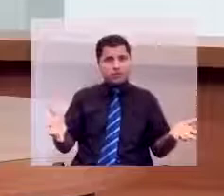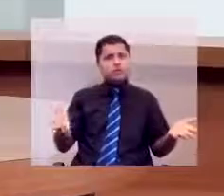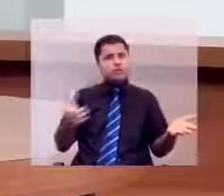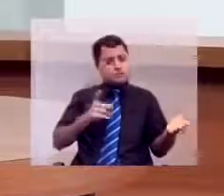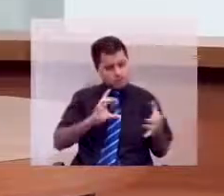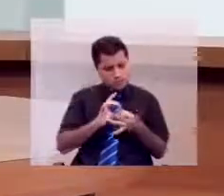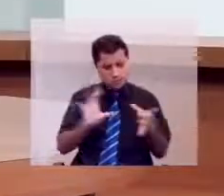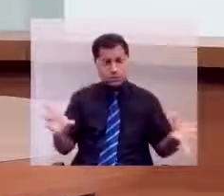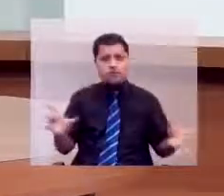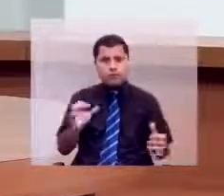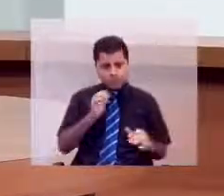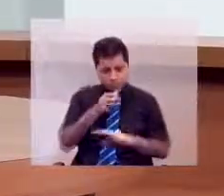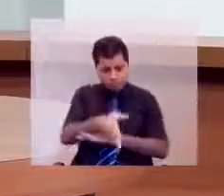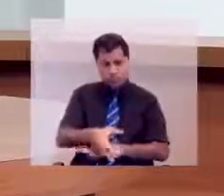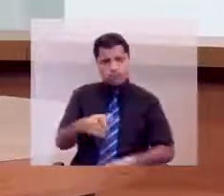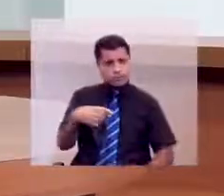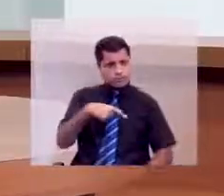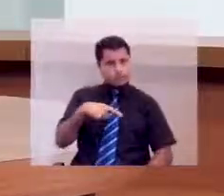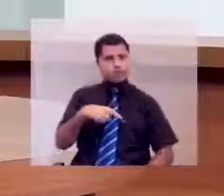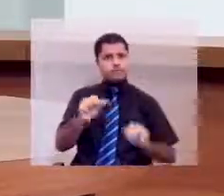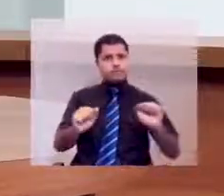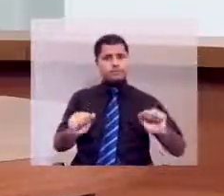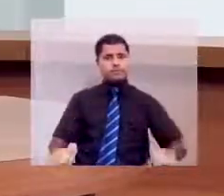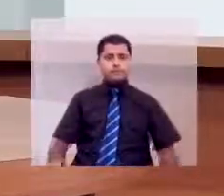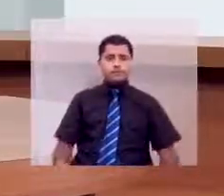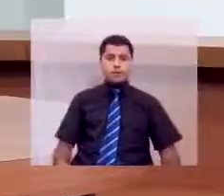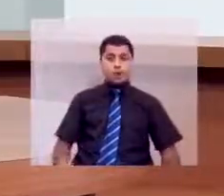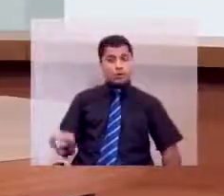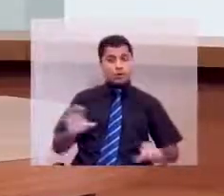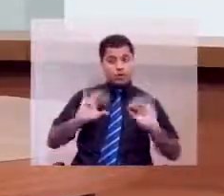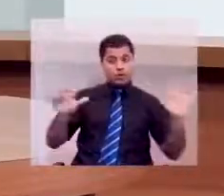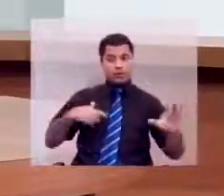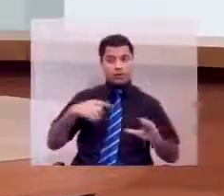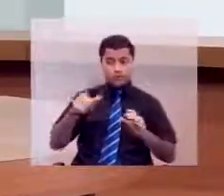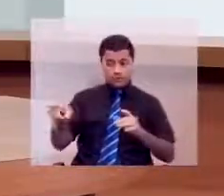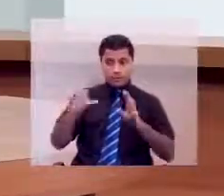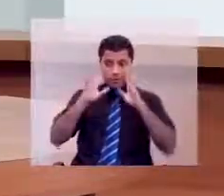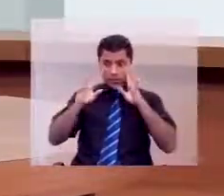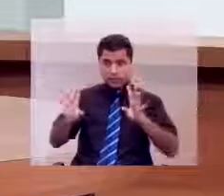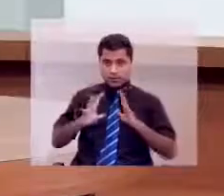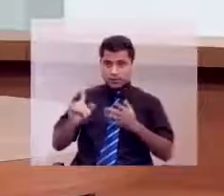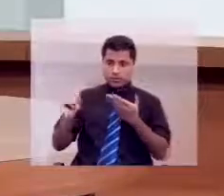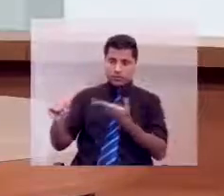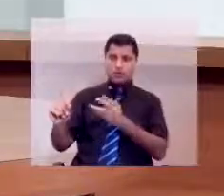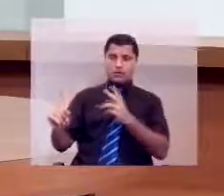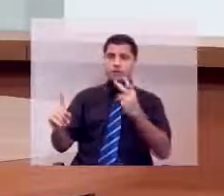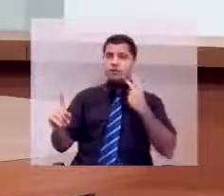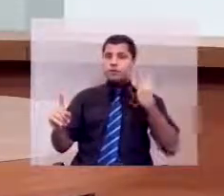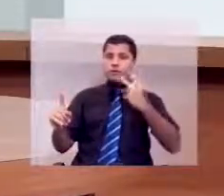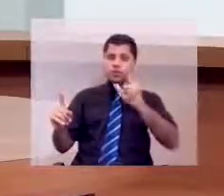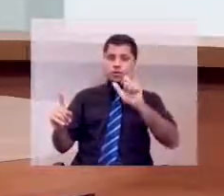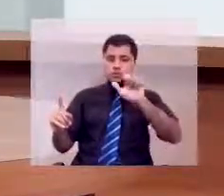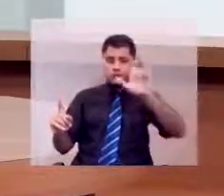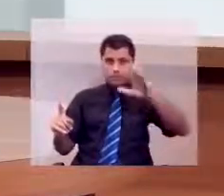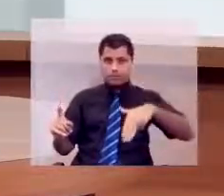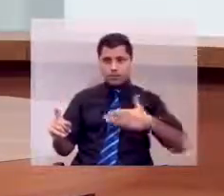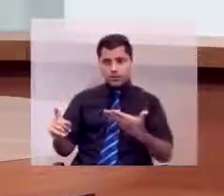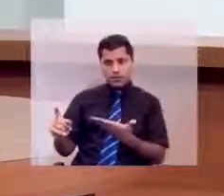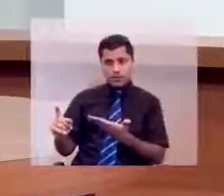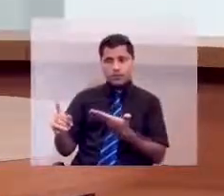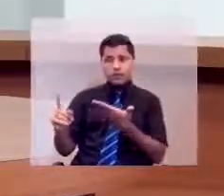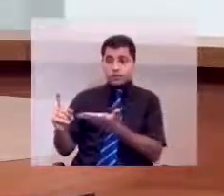O que tem que deixar bem claro, viu, vereador Lamé? Gostaria que o vereador Lamé prestasse atenção agora, para que pudesse